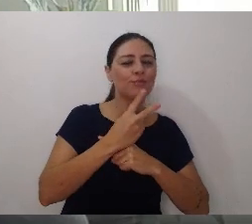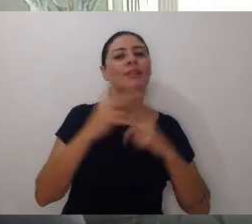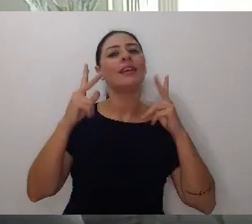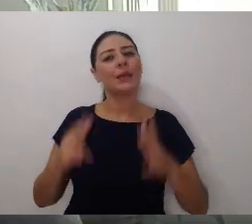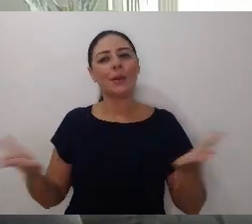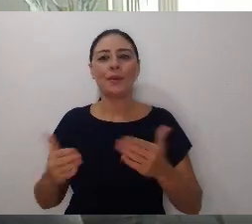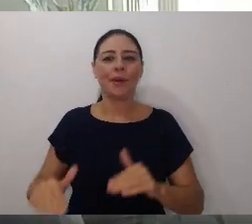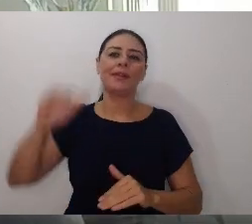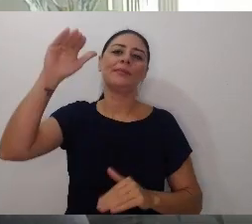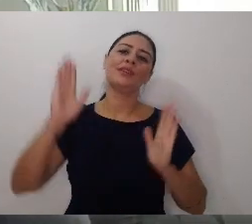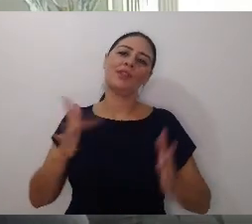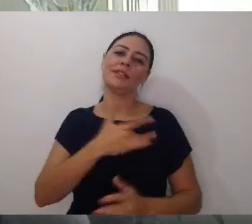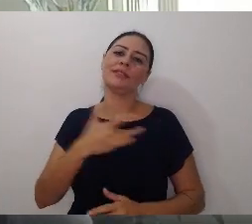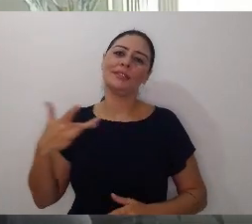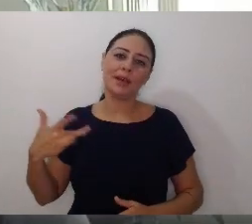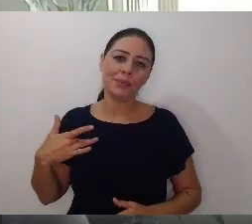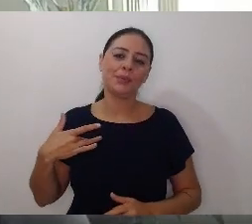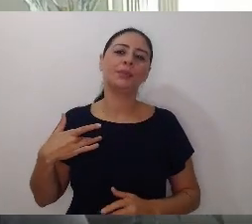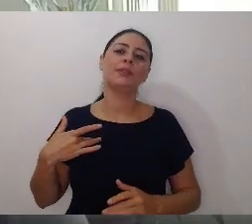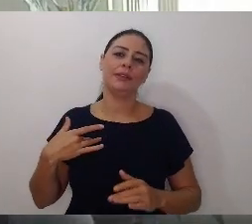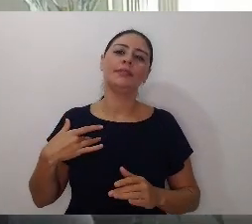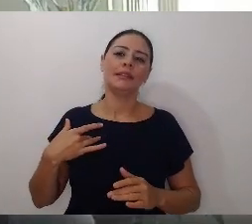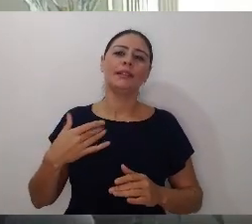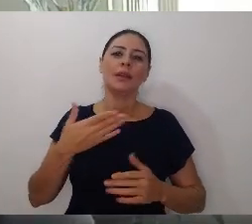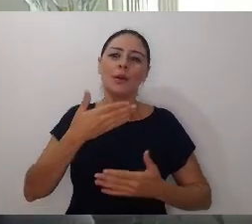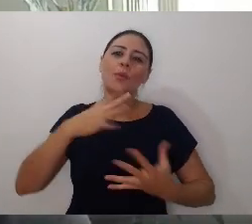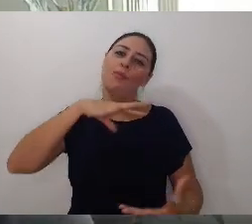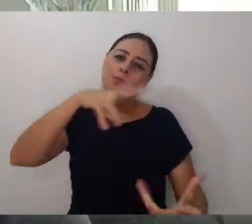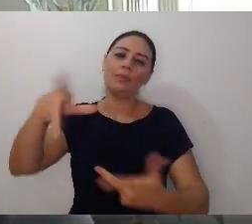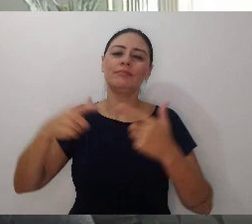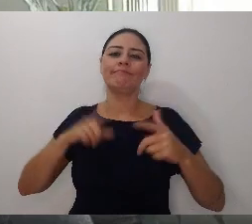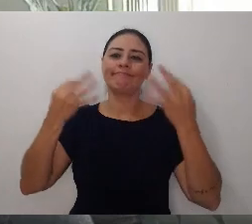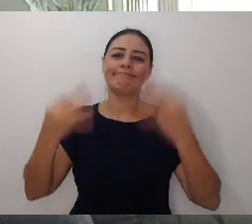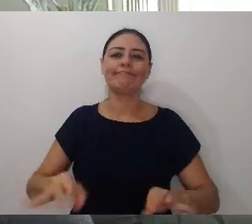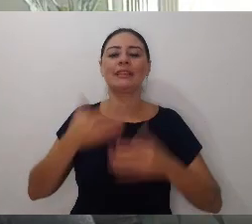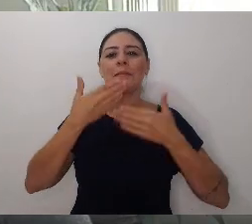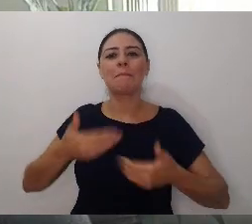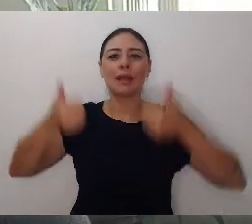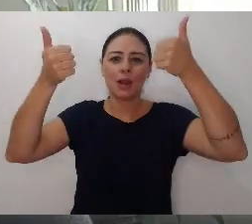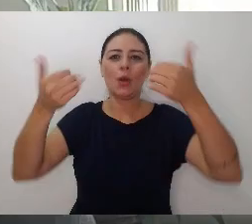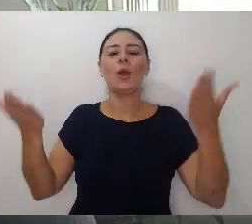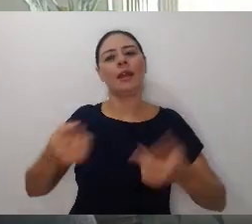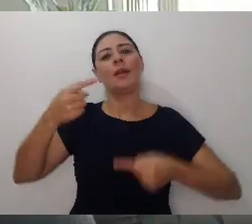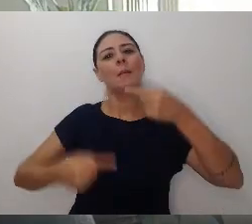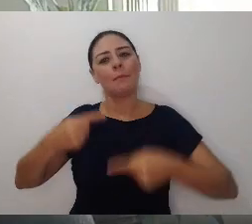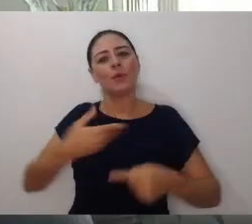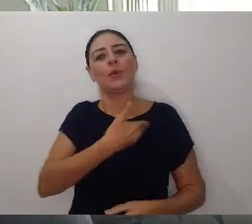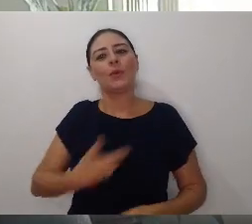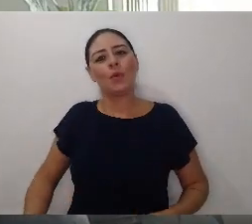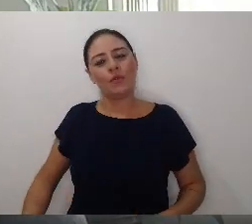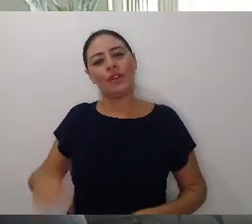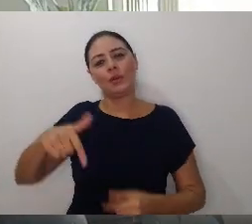olhássemos a nossa saúde como algo de prevenção, a gente não trataria a doença e o nosso mundo não estaria dessa forma, né? Então, eu penso